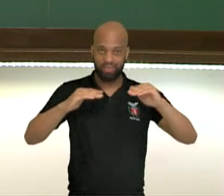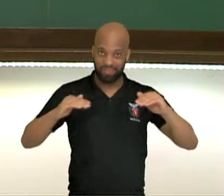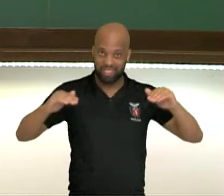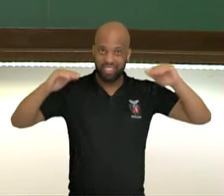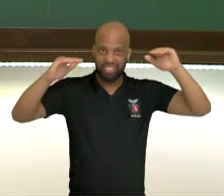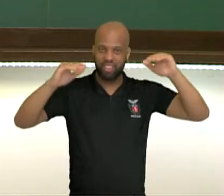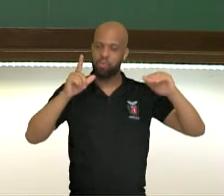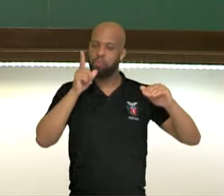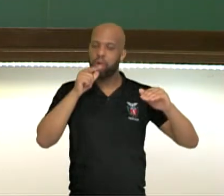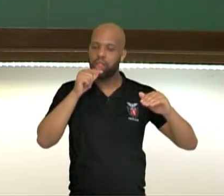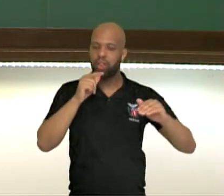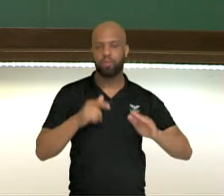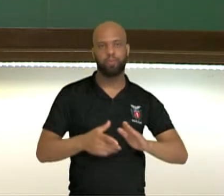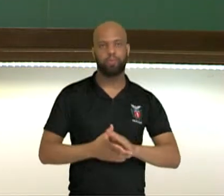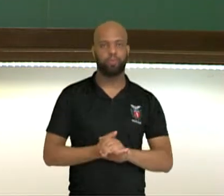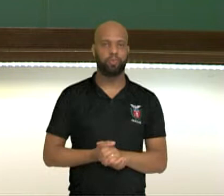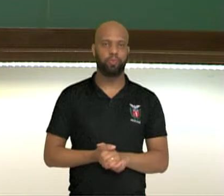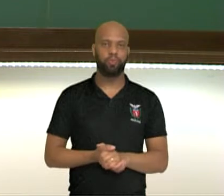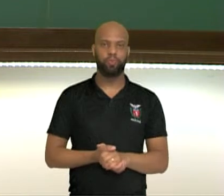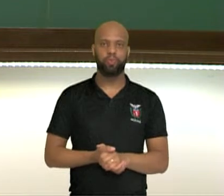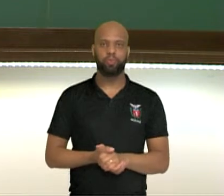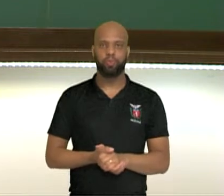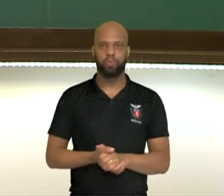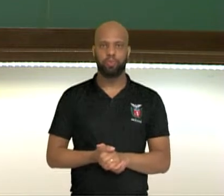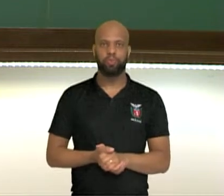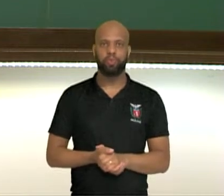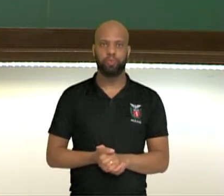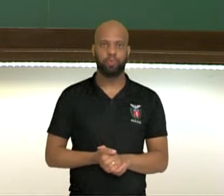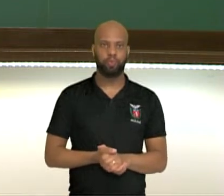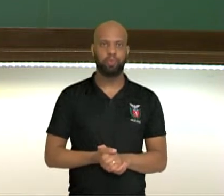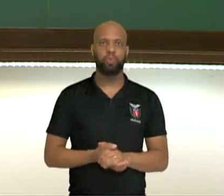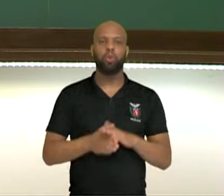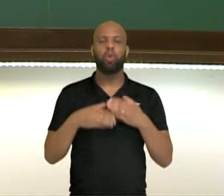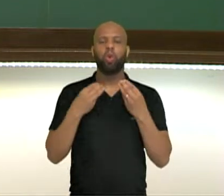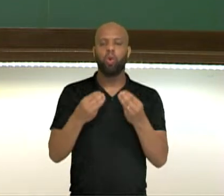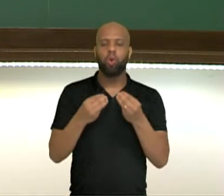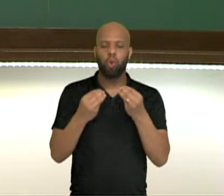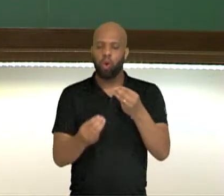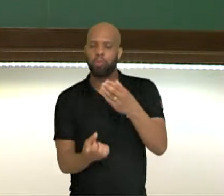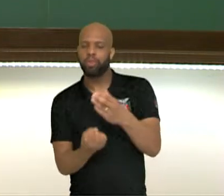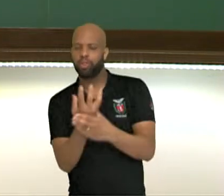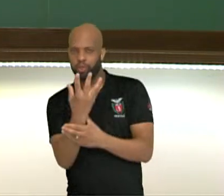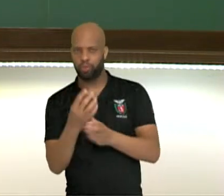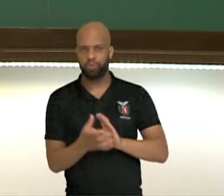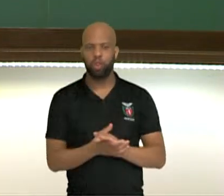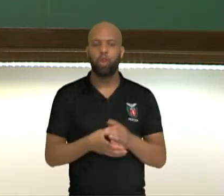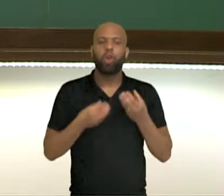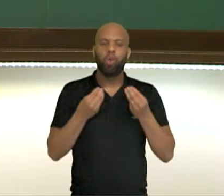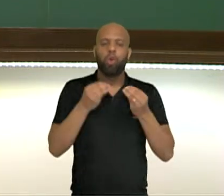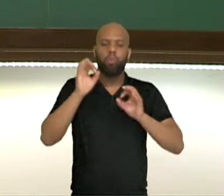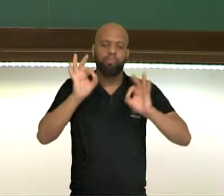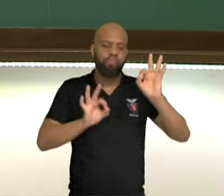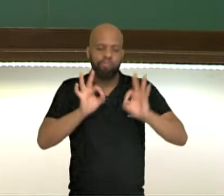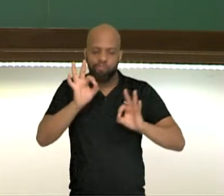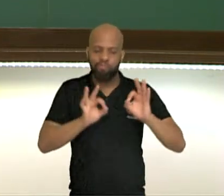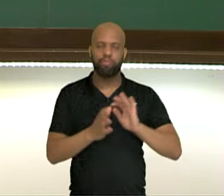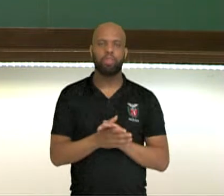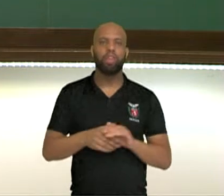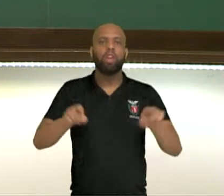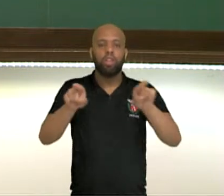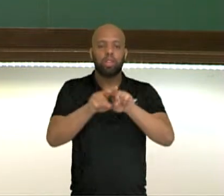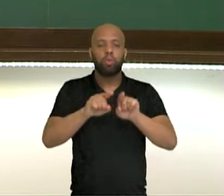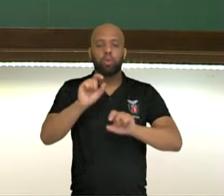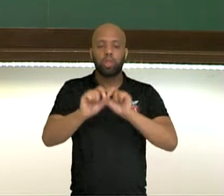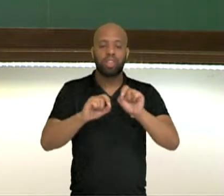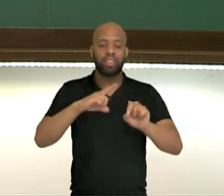das terras que estão acima do nível do mar ou oceano. Como foi a formação e a distribuição e o que nós temos